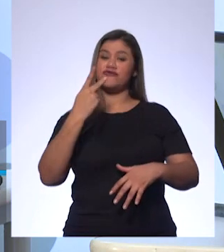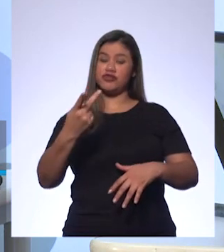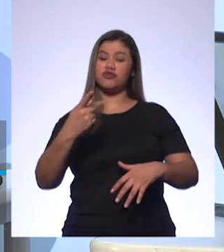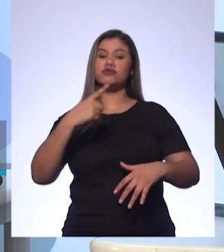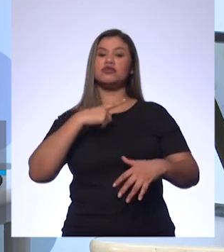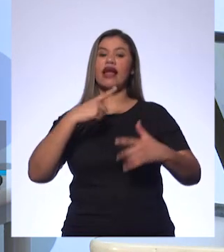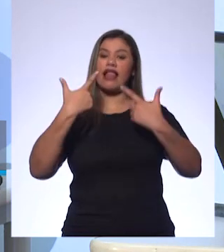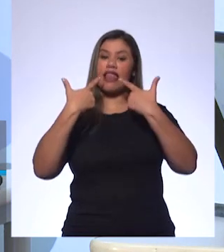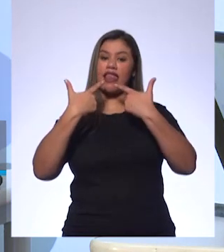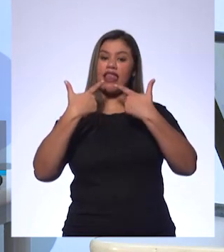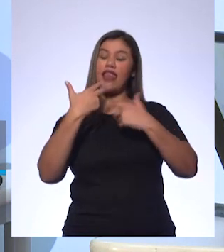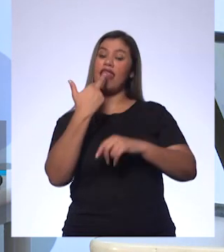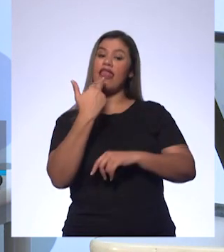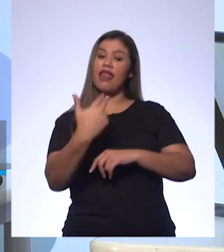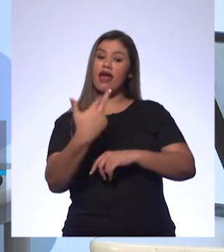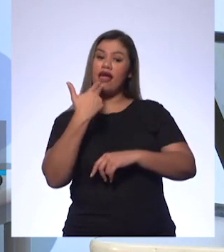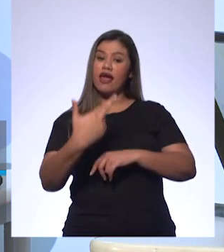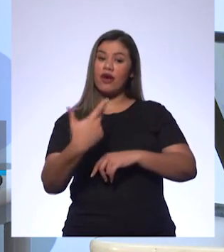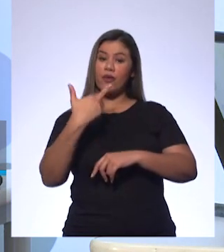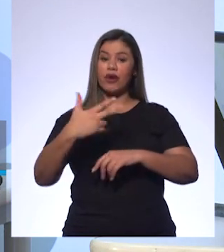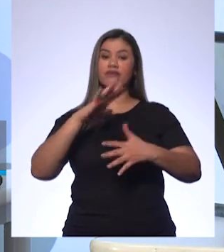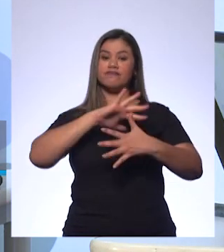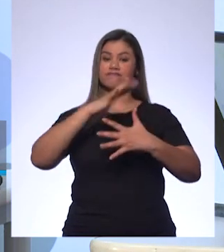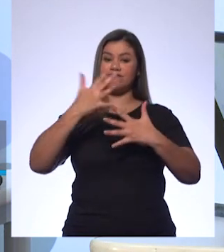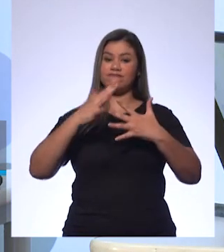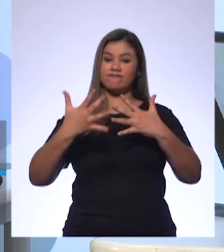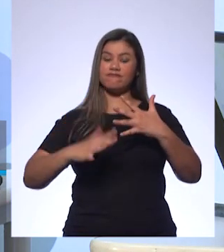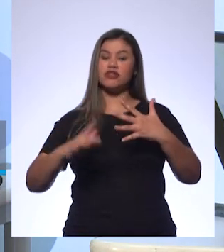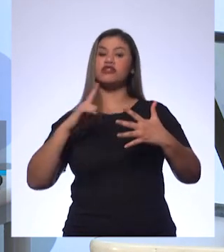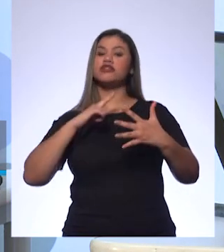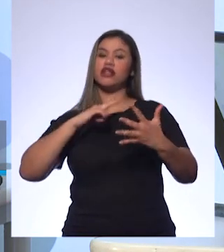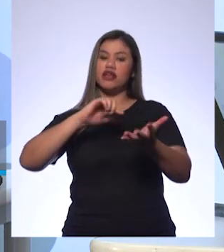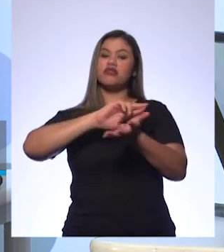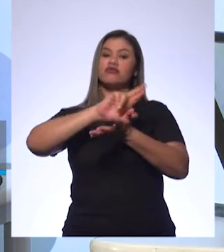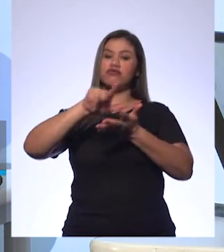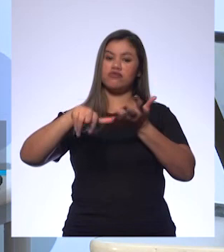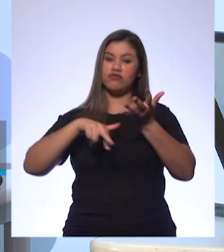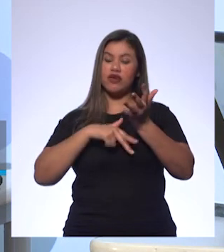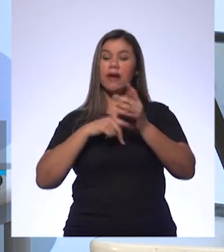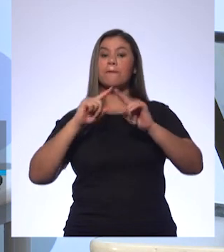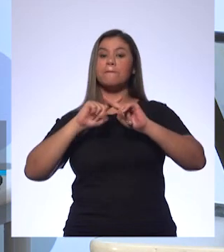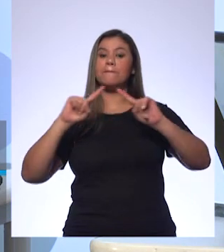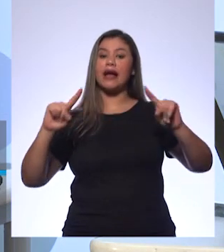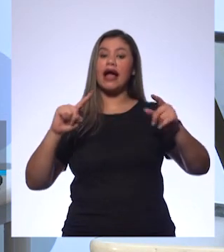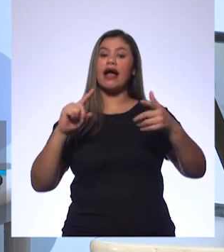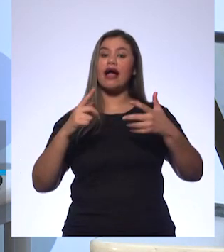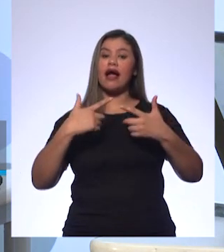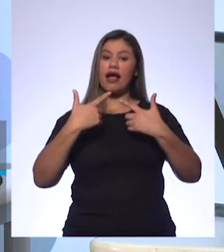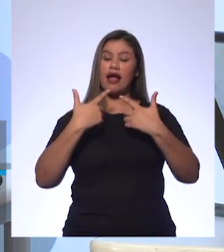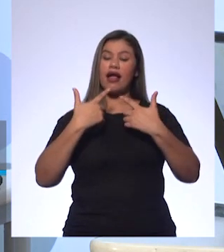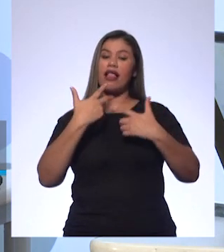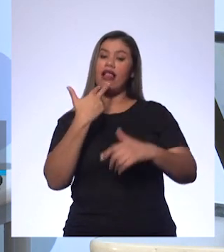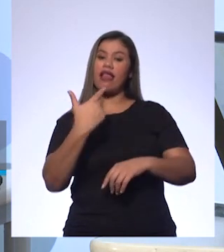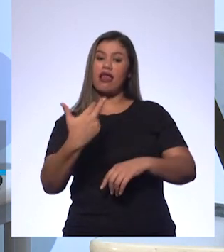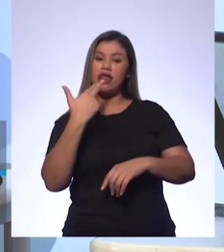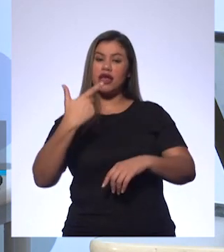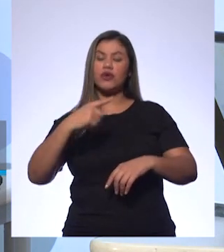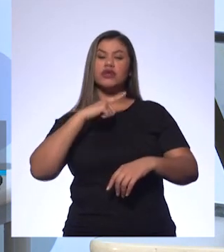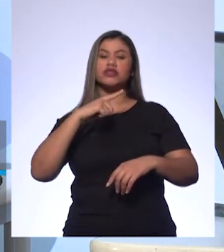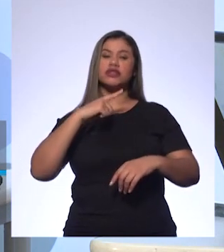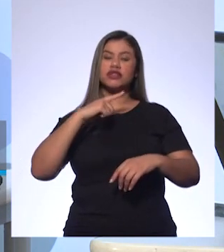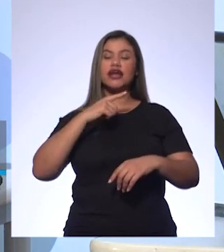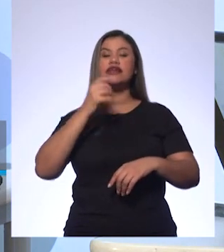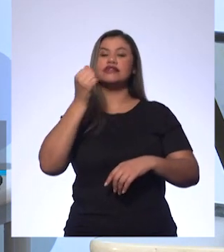na verdade, e a Libras apresenta também suas variações, mas é uma língua. Eu dei uma aula disso aí numa sexta-feira, tá